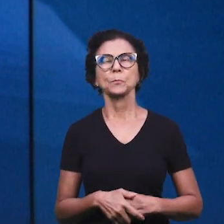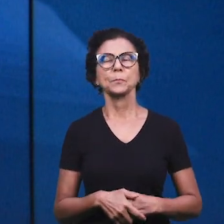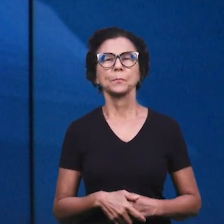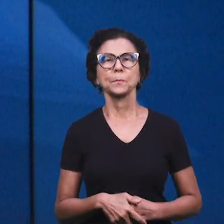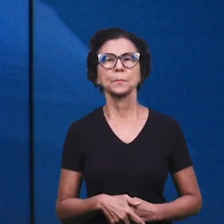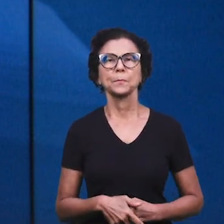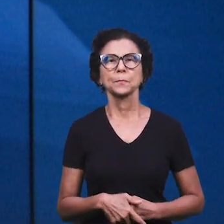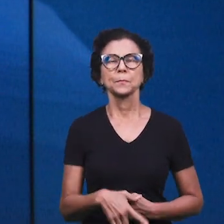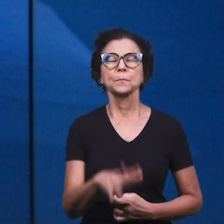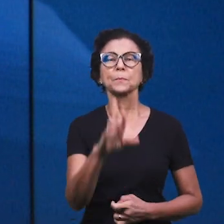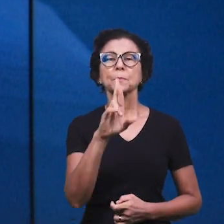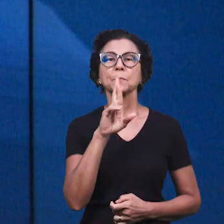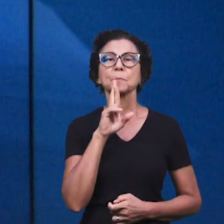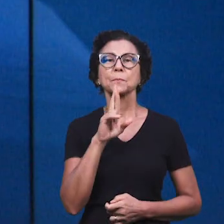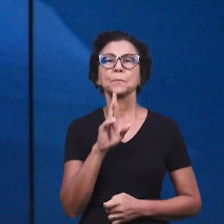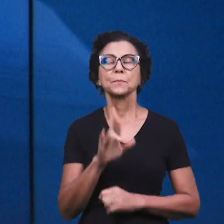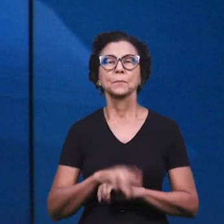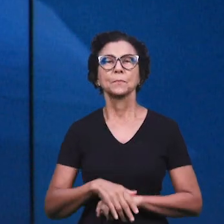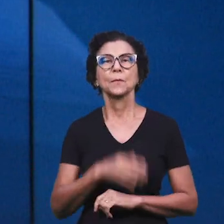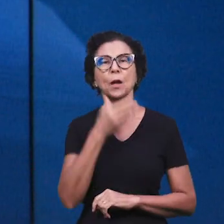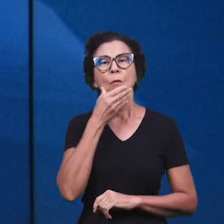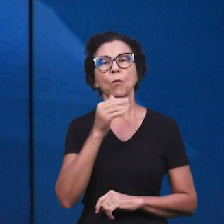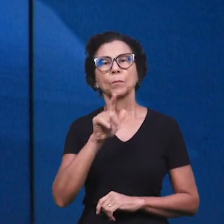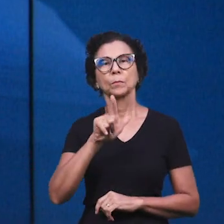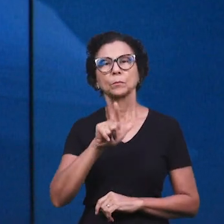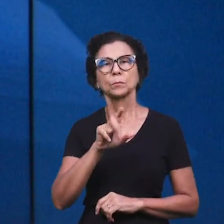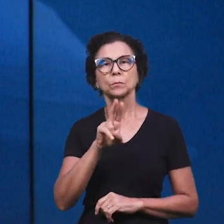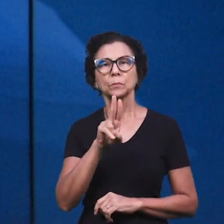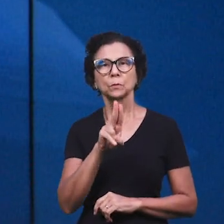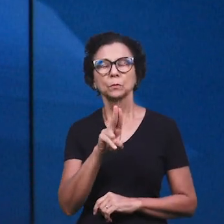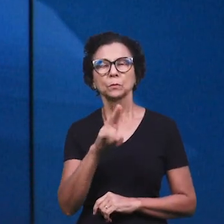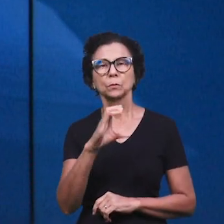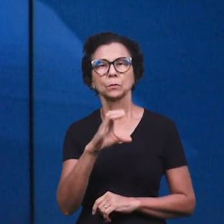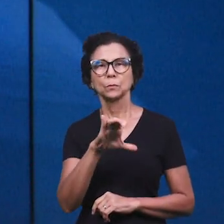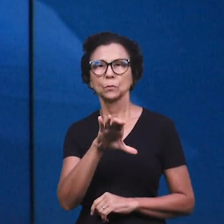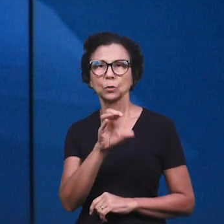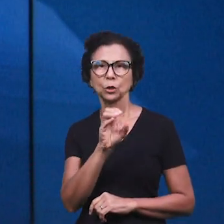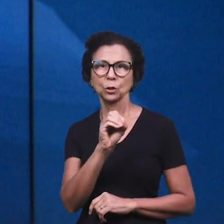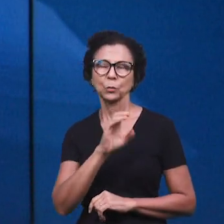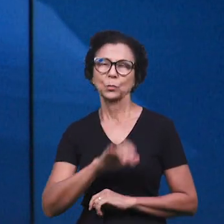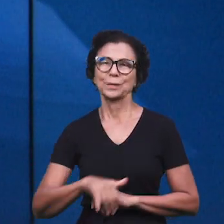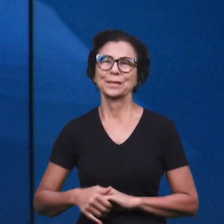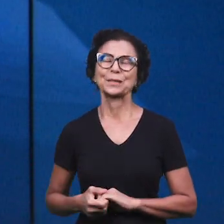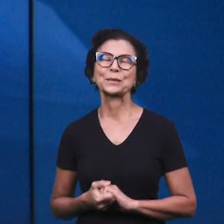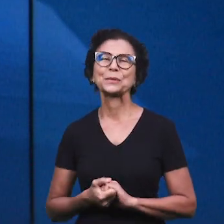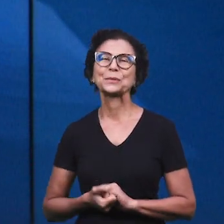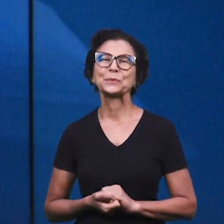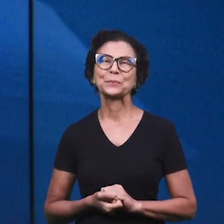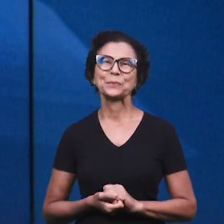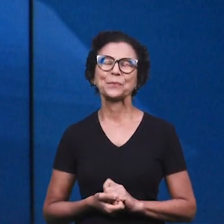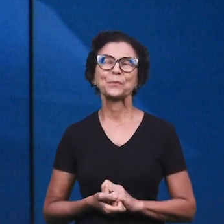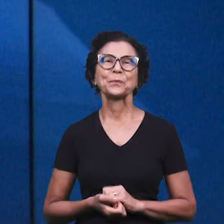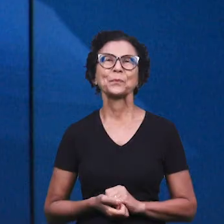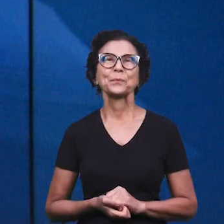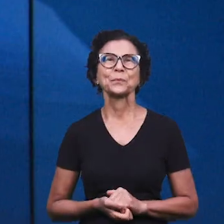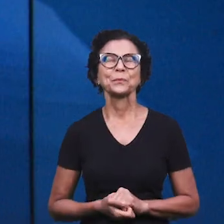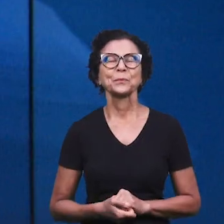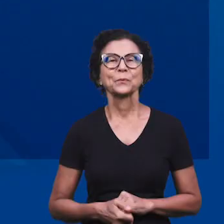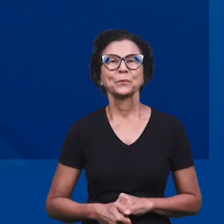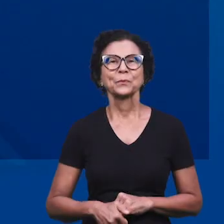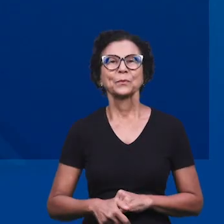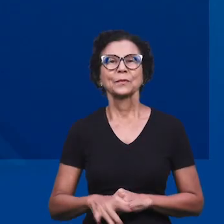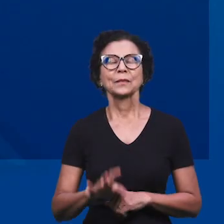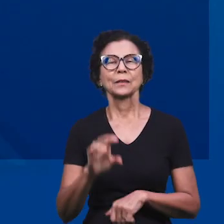nosso da nossa igreja em Teresina, lá na capital do Piauí. Lúcio, agora responde, por favor, a terceira pergunta, a paz do